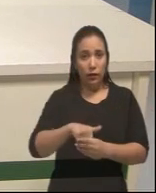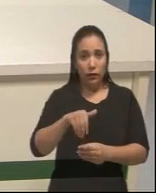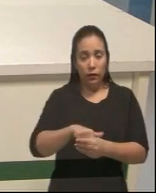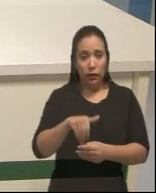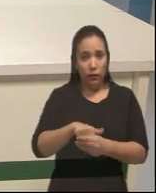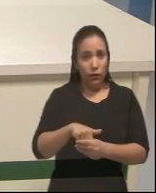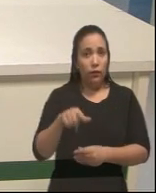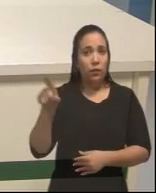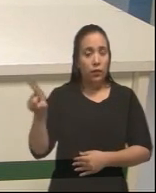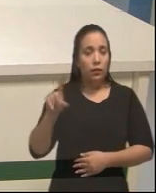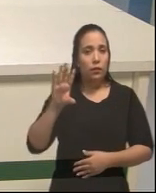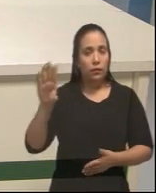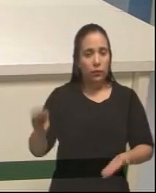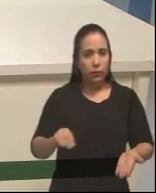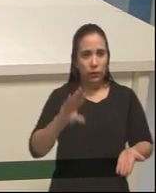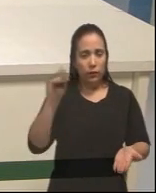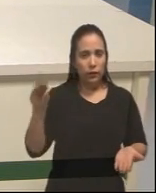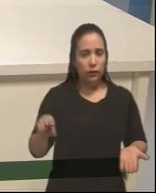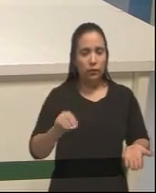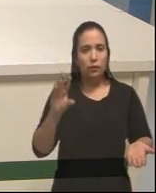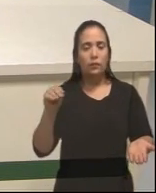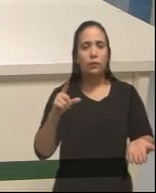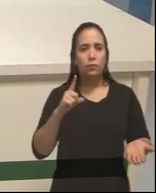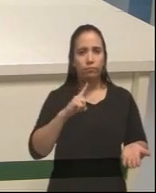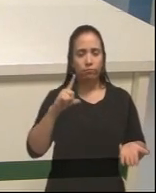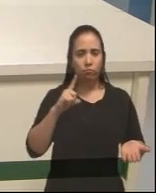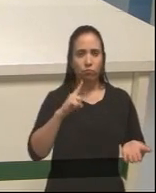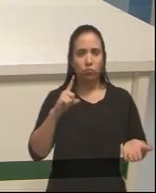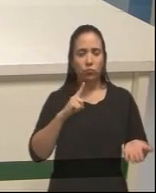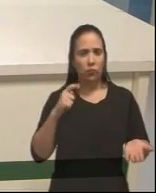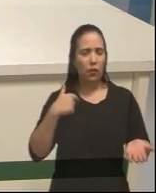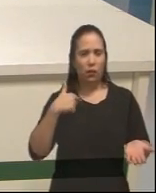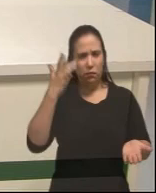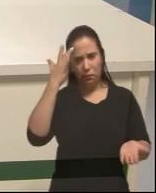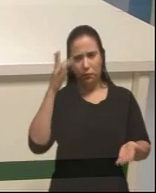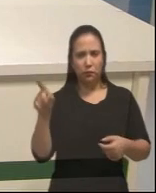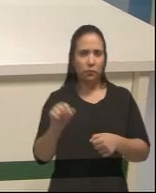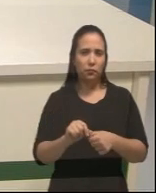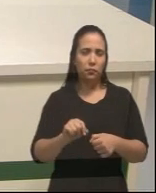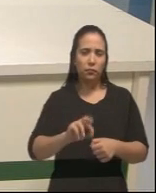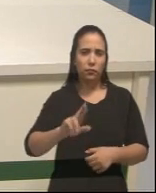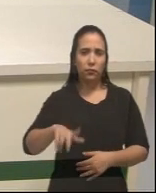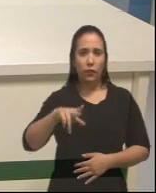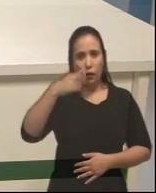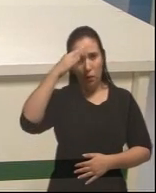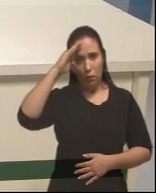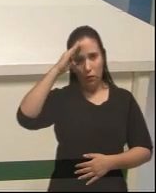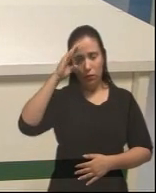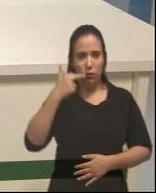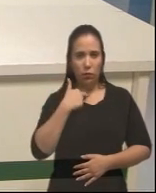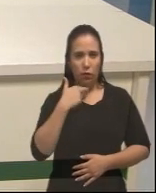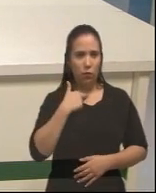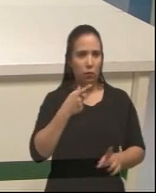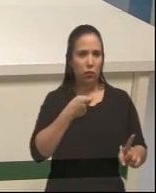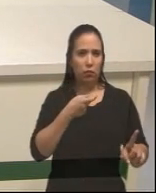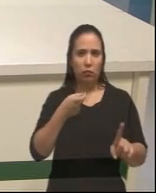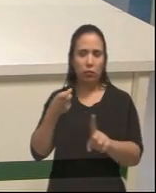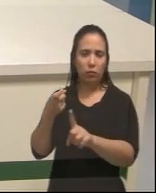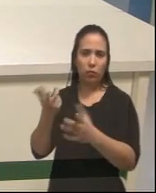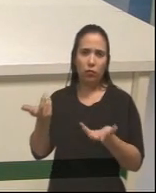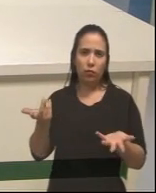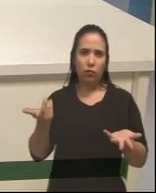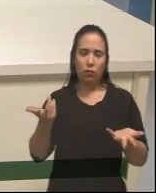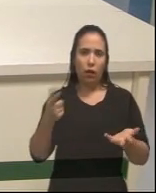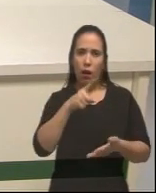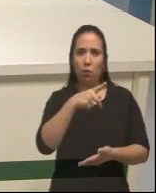termos, de palavras... Isso ele não vai fazer nunca, Luiz. Sem dúvida, sem dúvida. Nossa legislação nem permite que ele fizesse. Se fizesse isso, todo dia